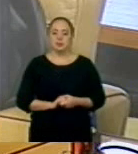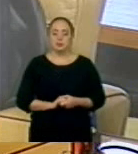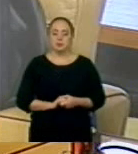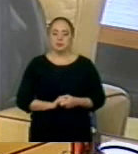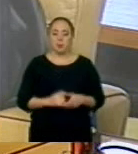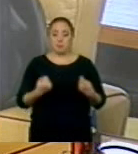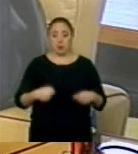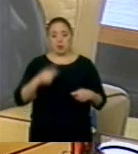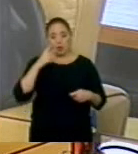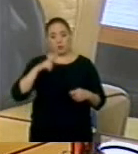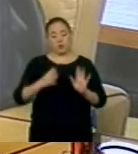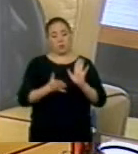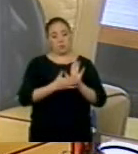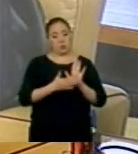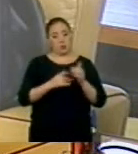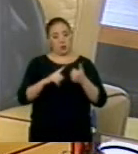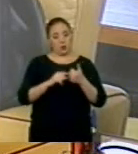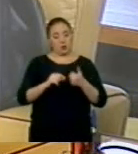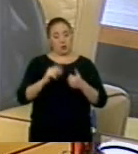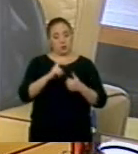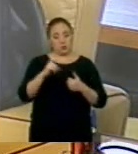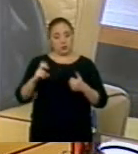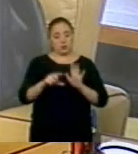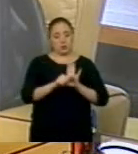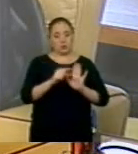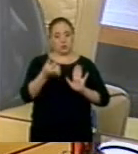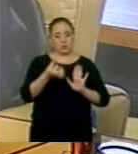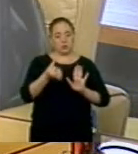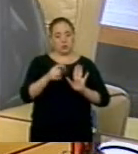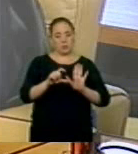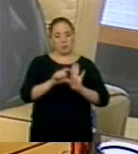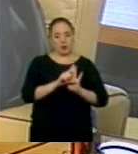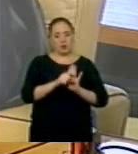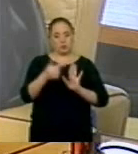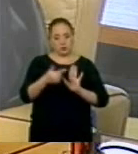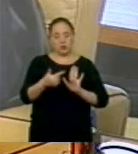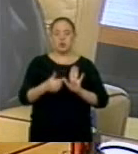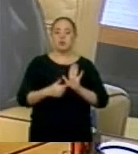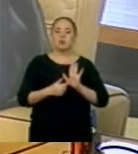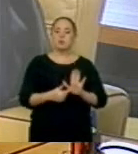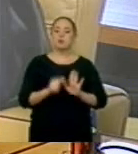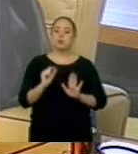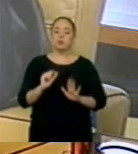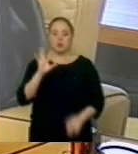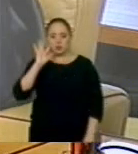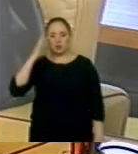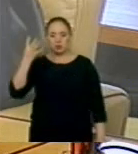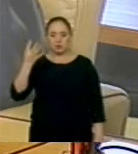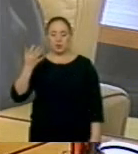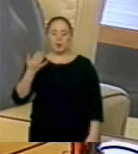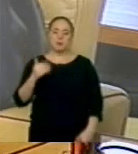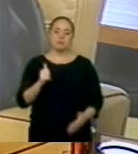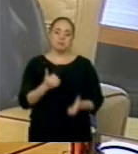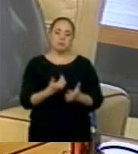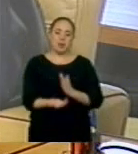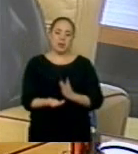a propósito do artigo 55, inciso 6º e de seu parágrafo 2º, que a outorga da decisão sobre perda de